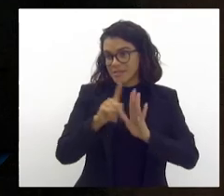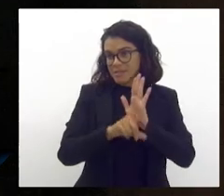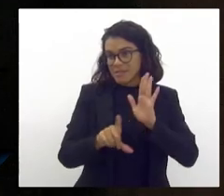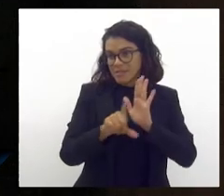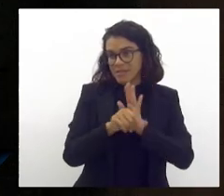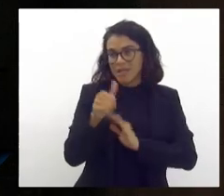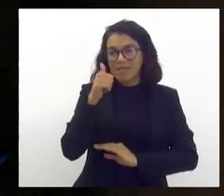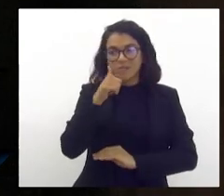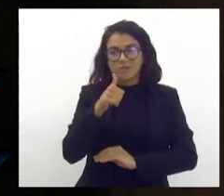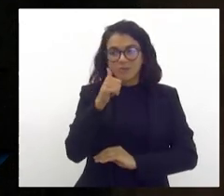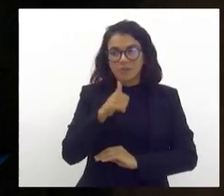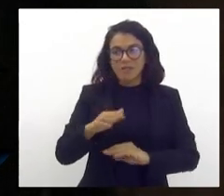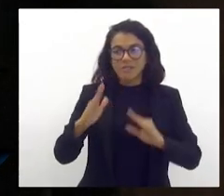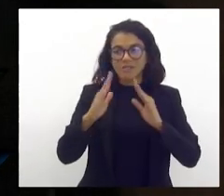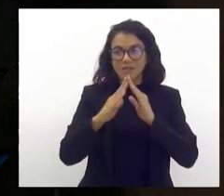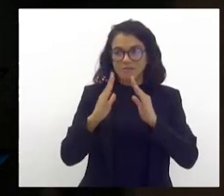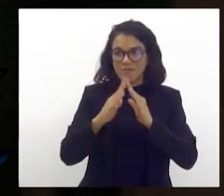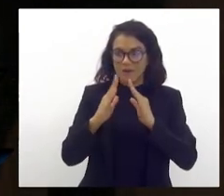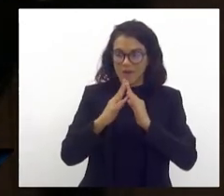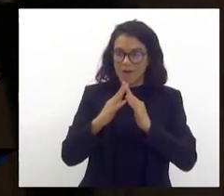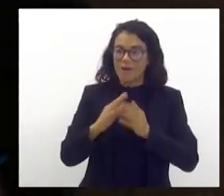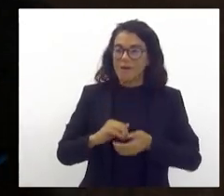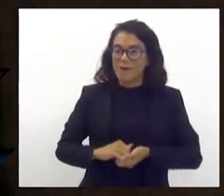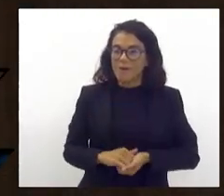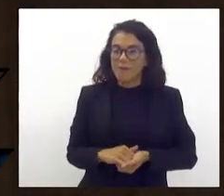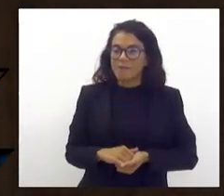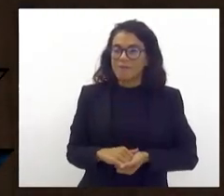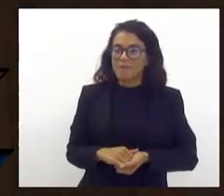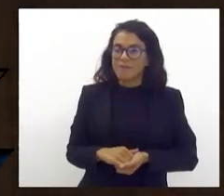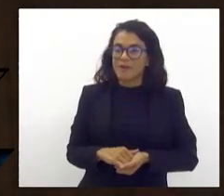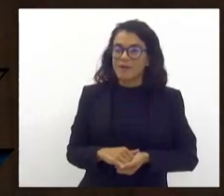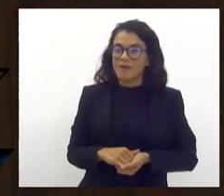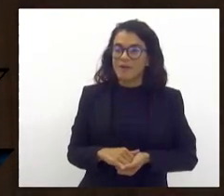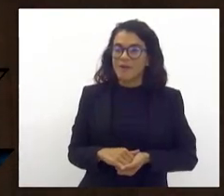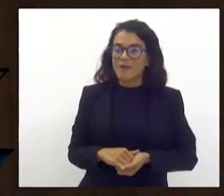que moram no nosso coração, somos totalmente dependentes delas. Obrigado, senhor presidente.